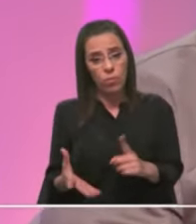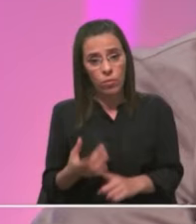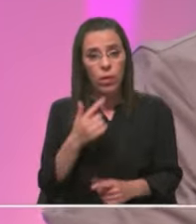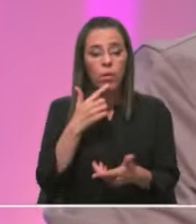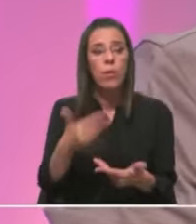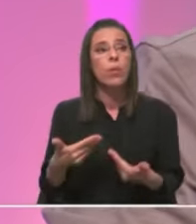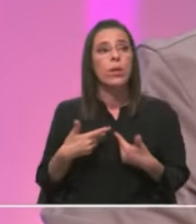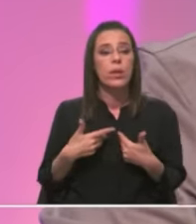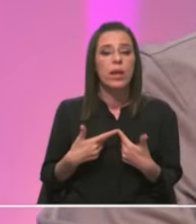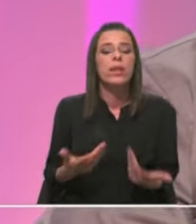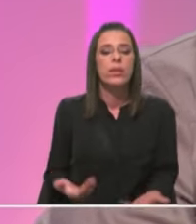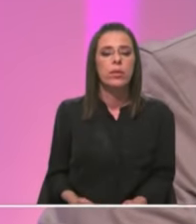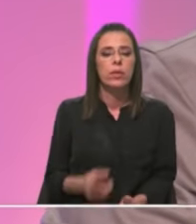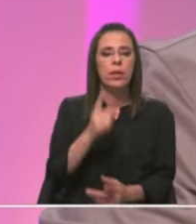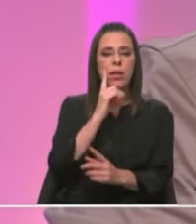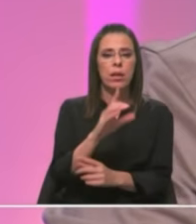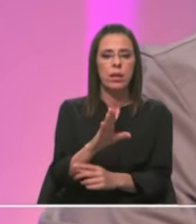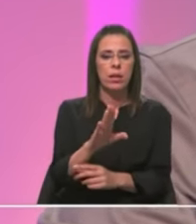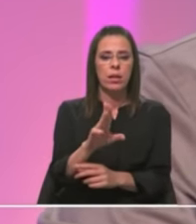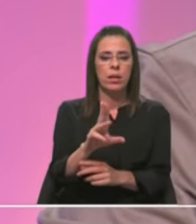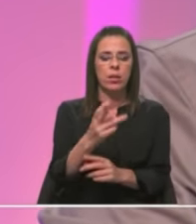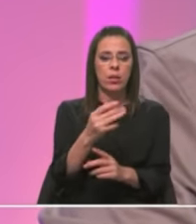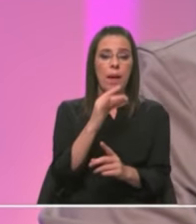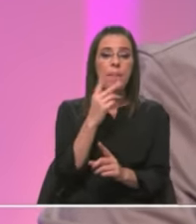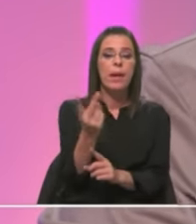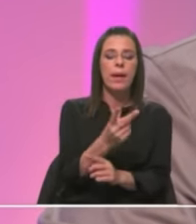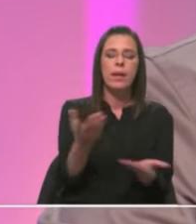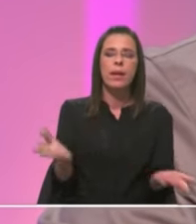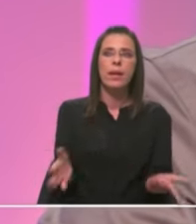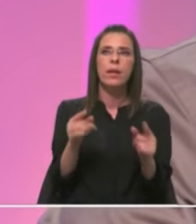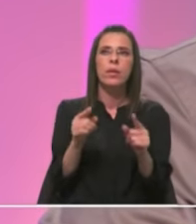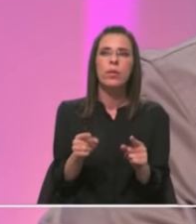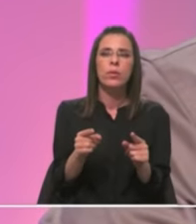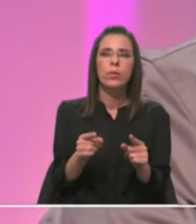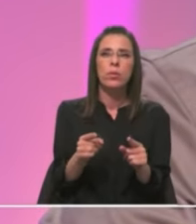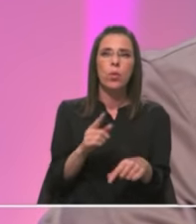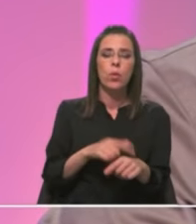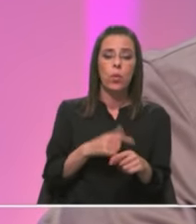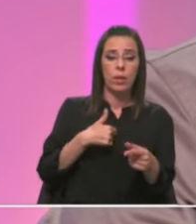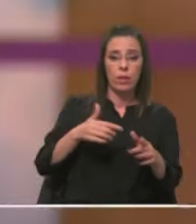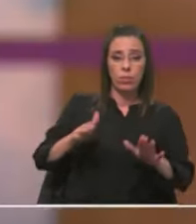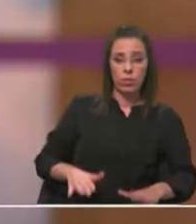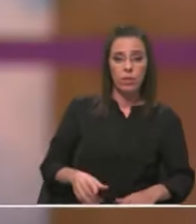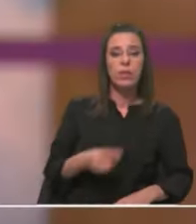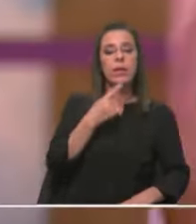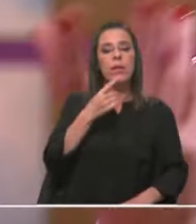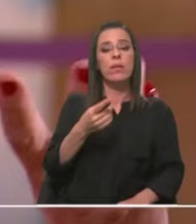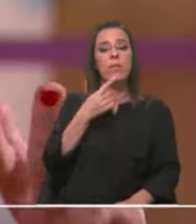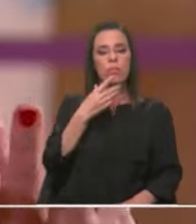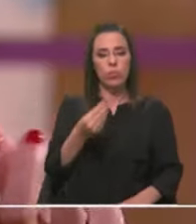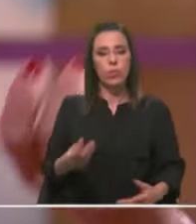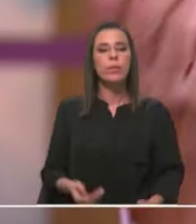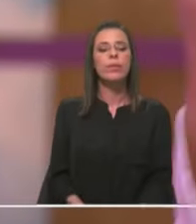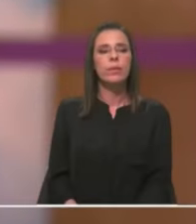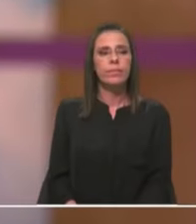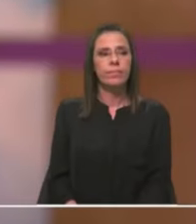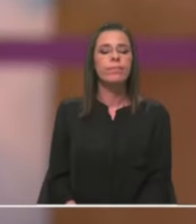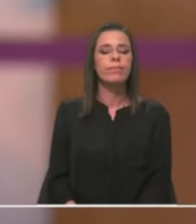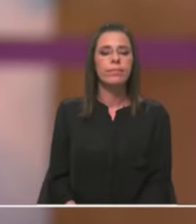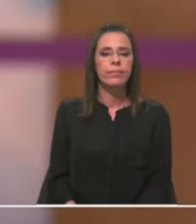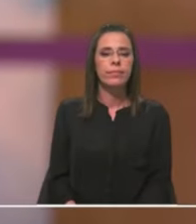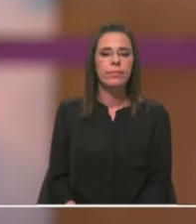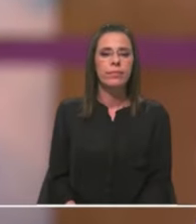muita ajuda da Juliana da Juliana também D tu no Tempo que passamos aqui juntos tu falavas muito disso era do